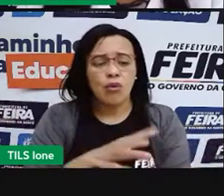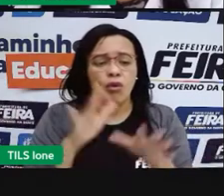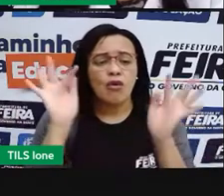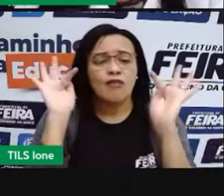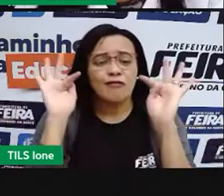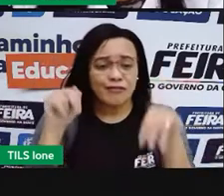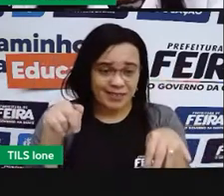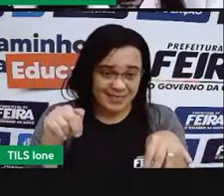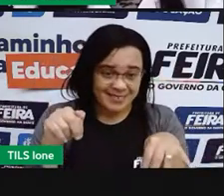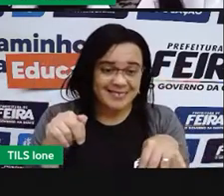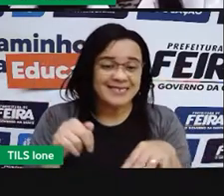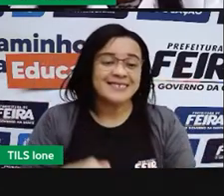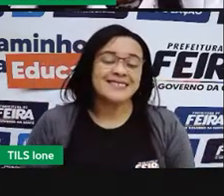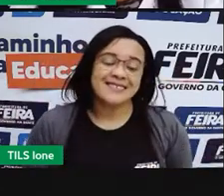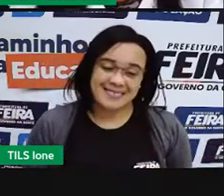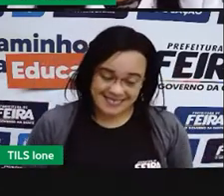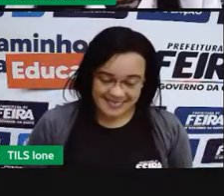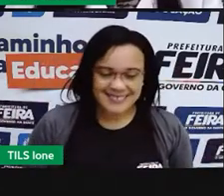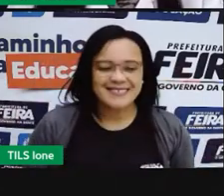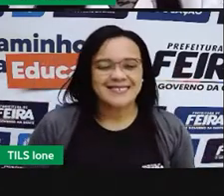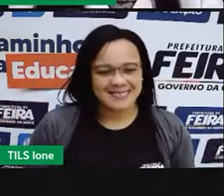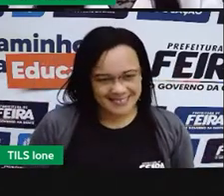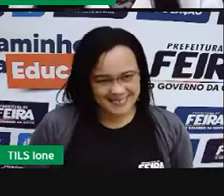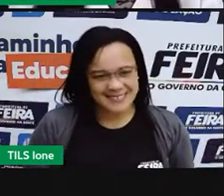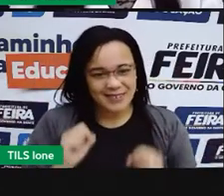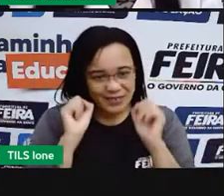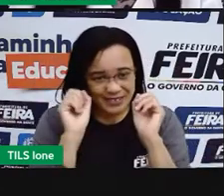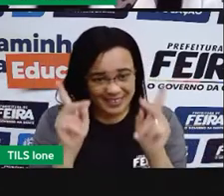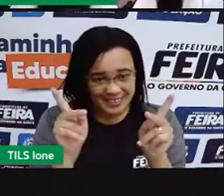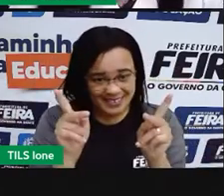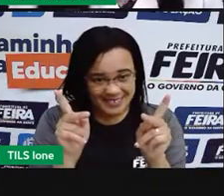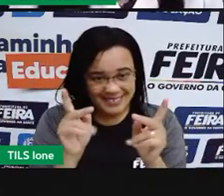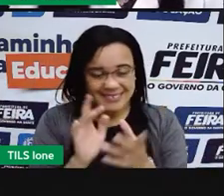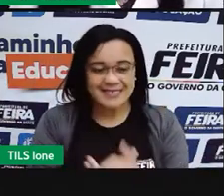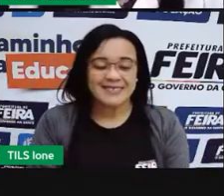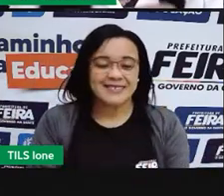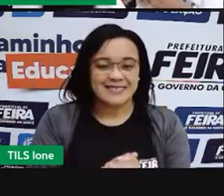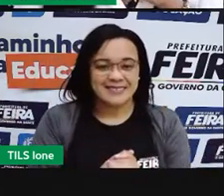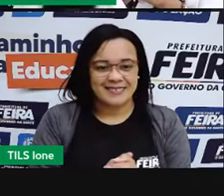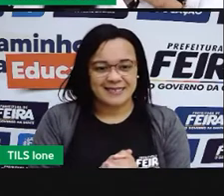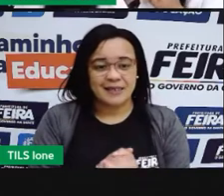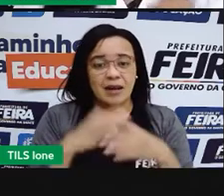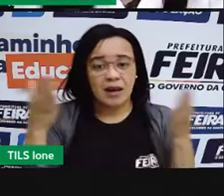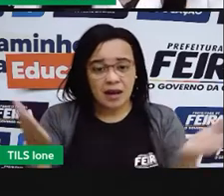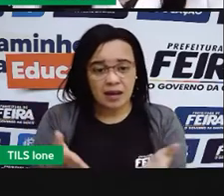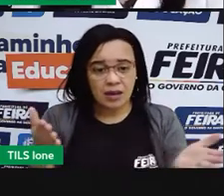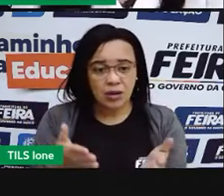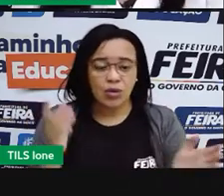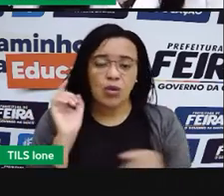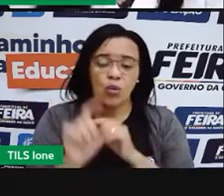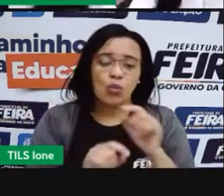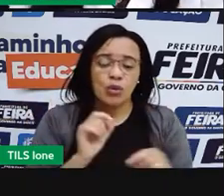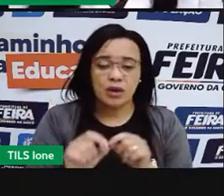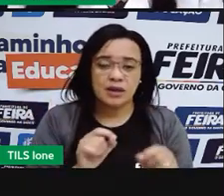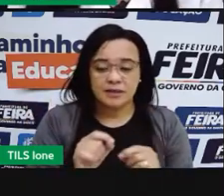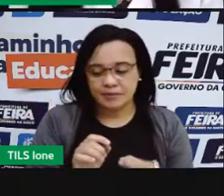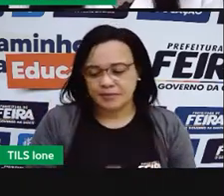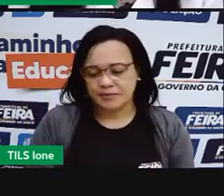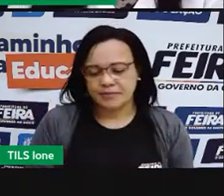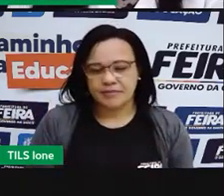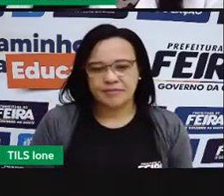daquela história, daquele livro. Tá certo? Agora, criança, eu sei